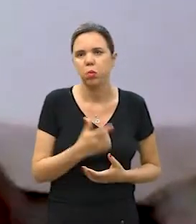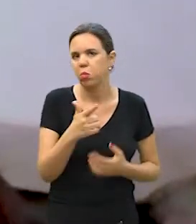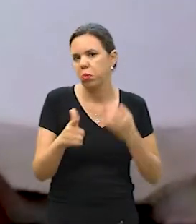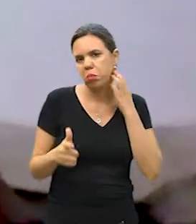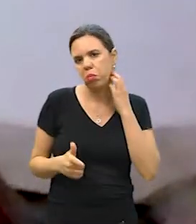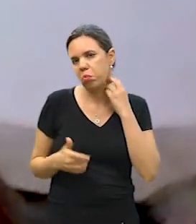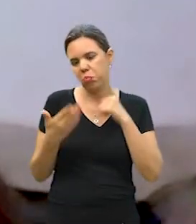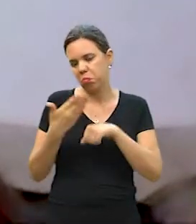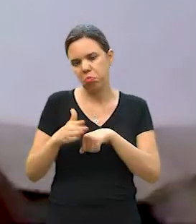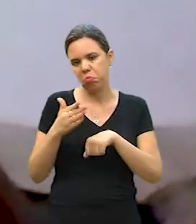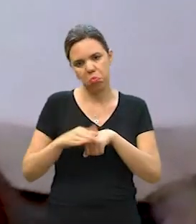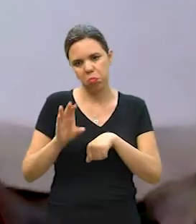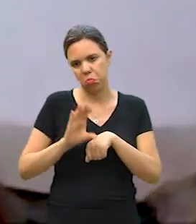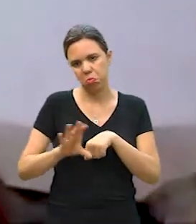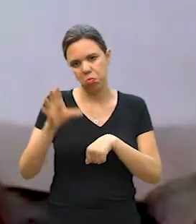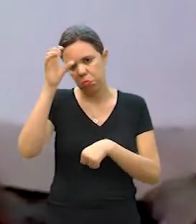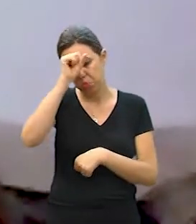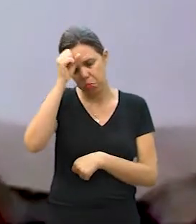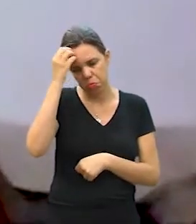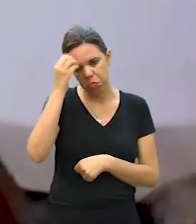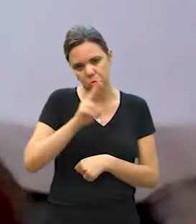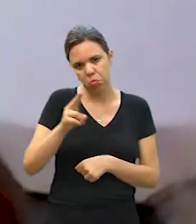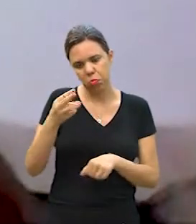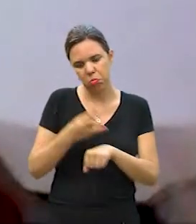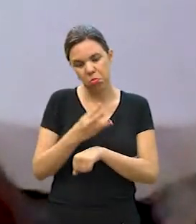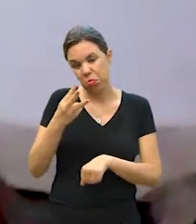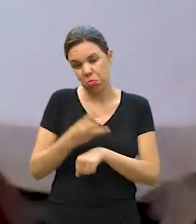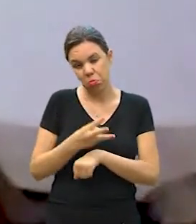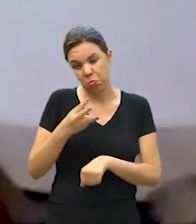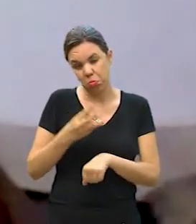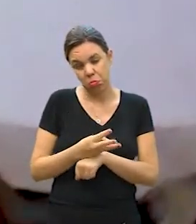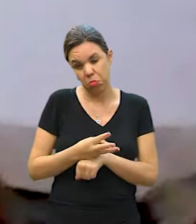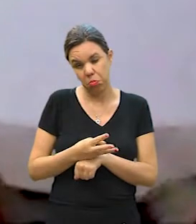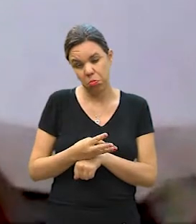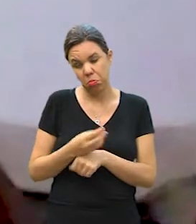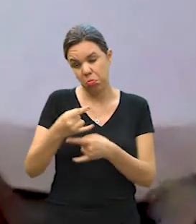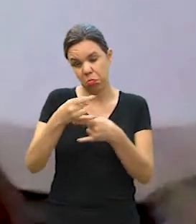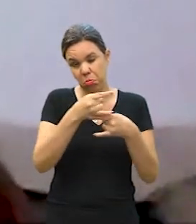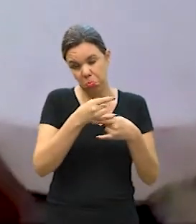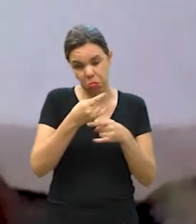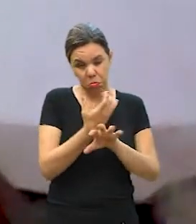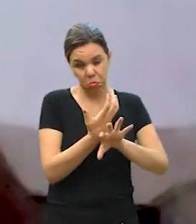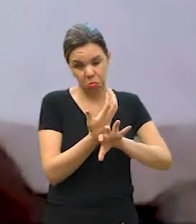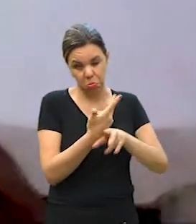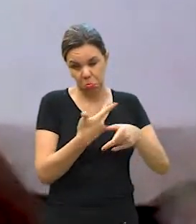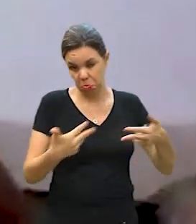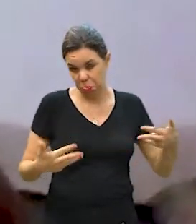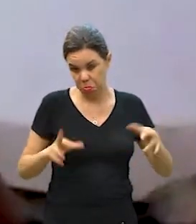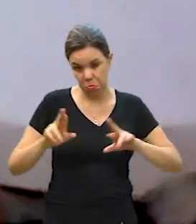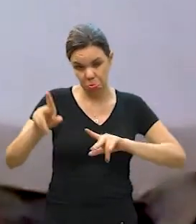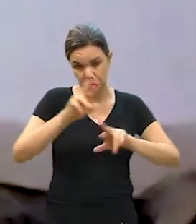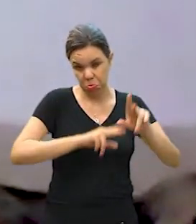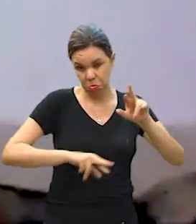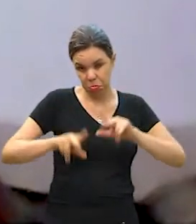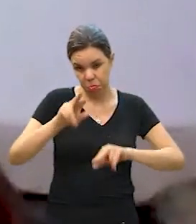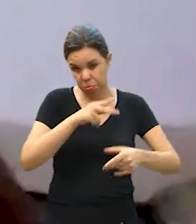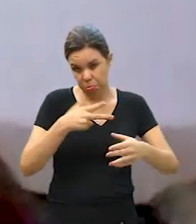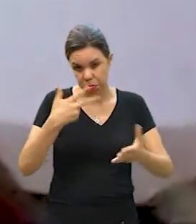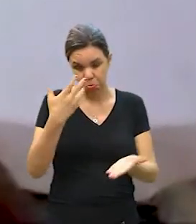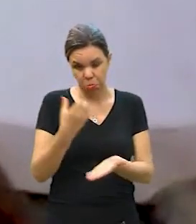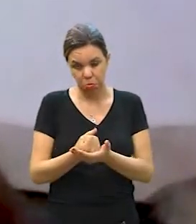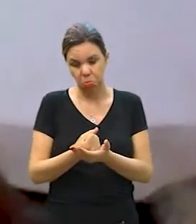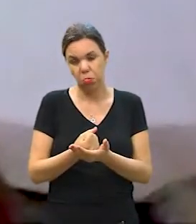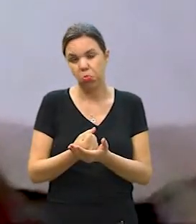não teve treinamento. E a gente teve que aprender a usar o WhatsApp, Meet, Teams, Zoom, cada rede é diferente.